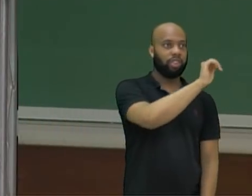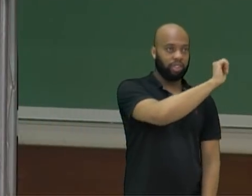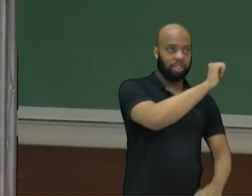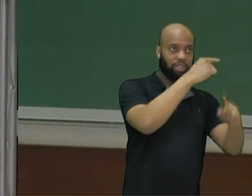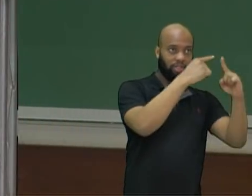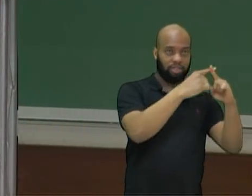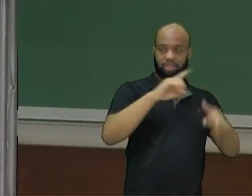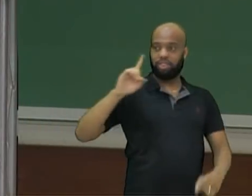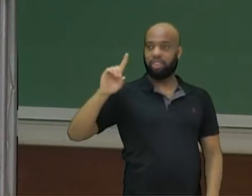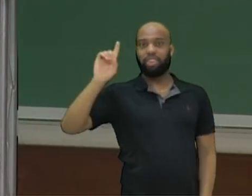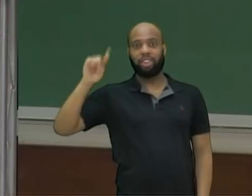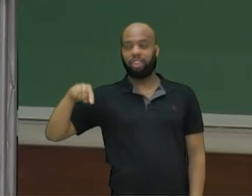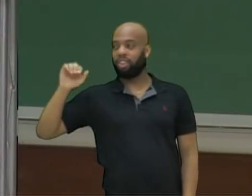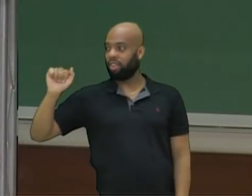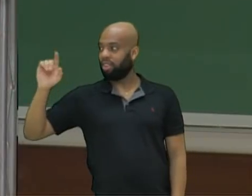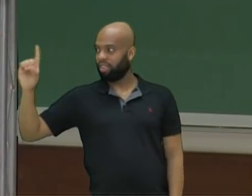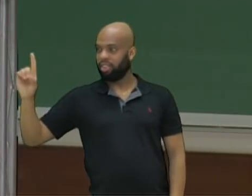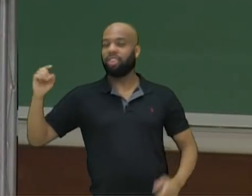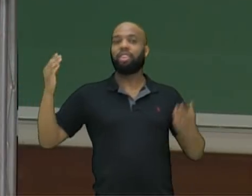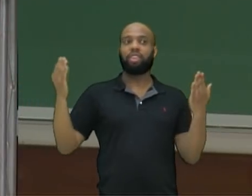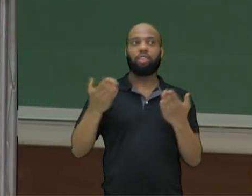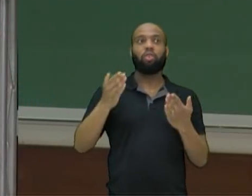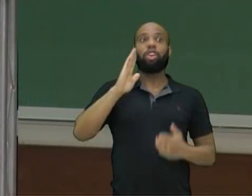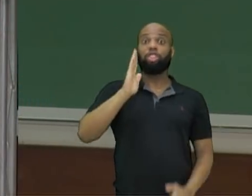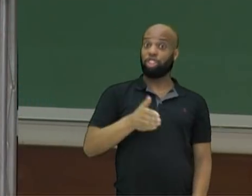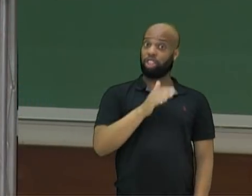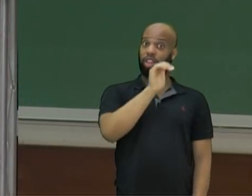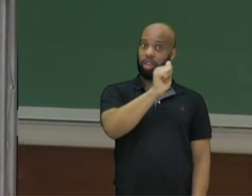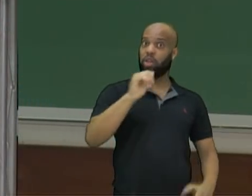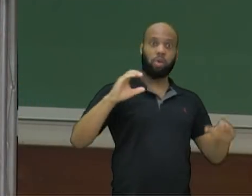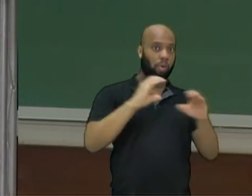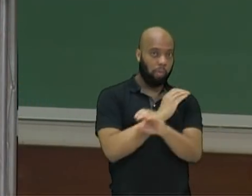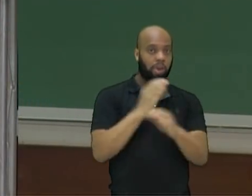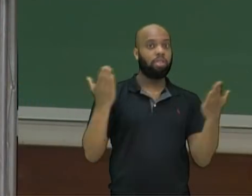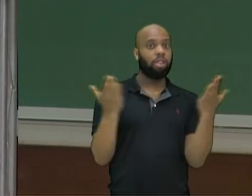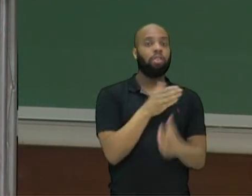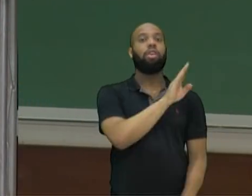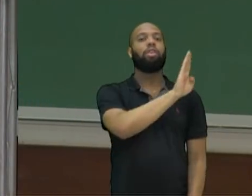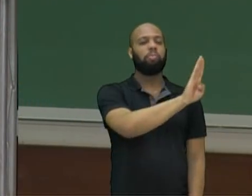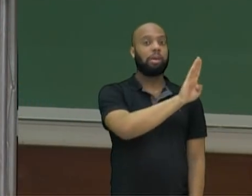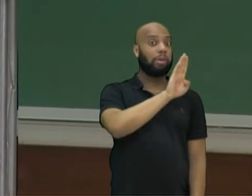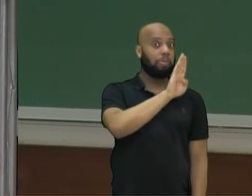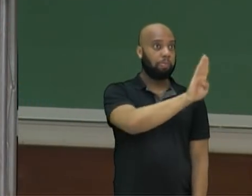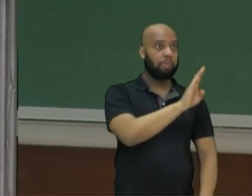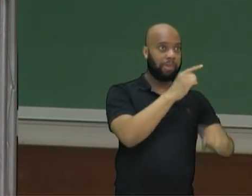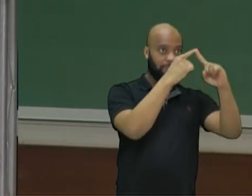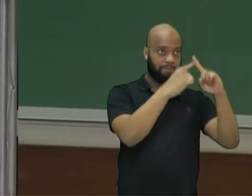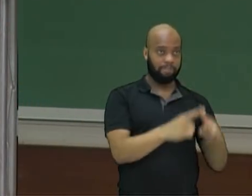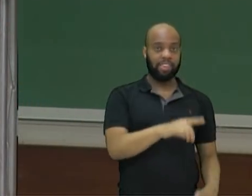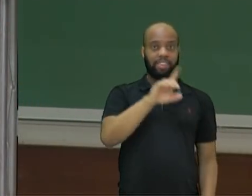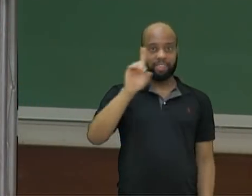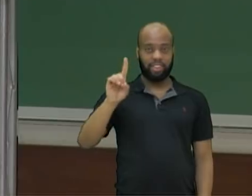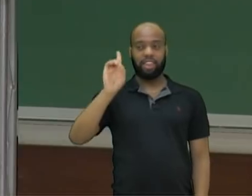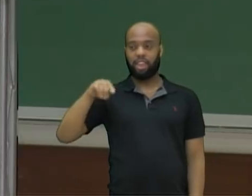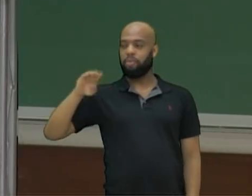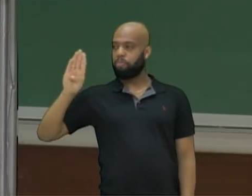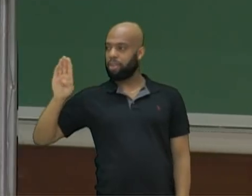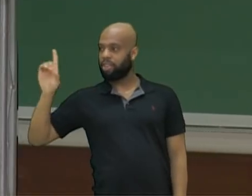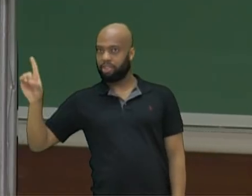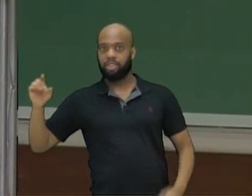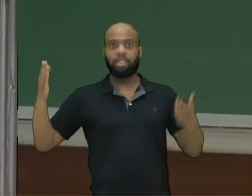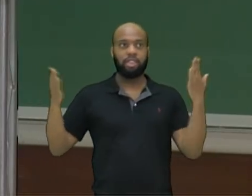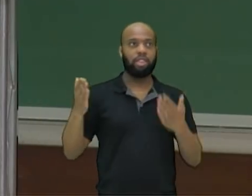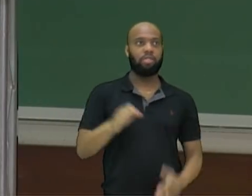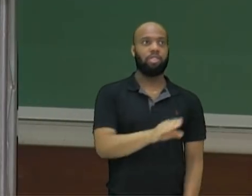fica AD. Já multipliquei o A, agora eu vou para o B. B vezes D, BD. B